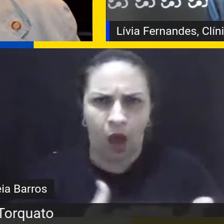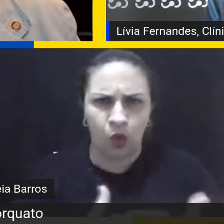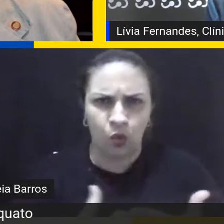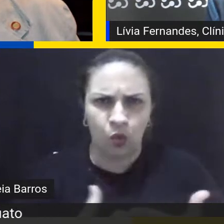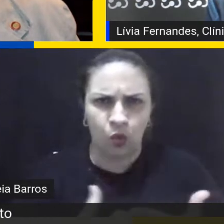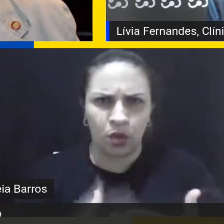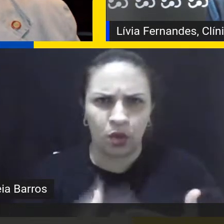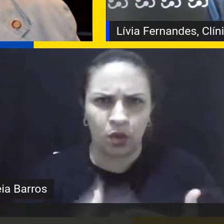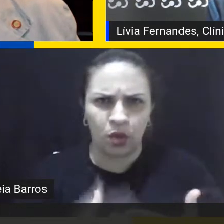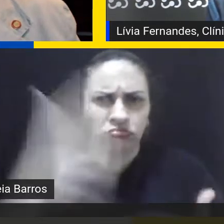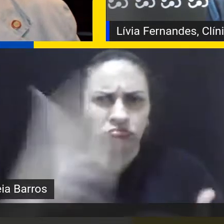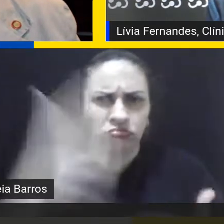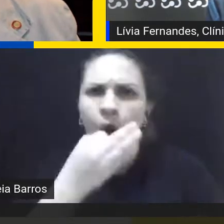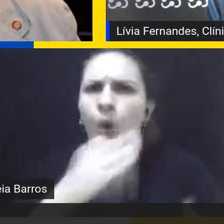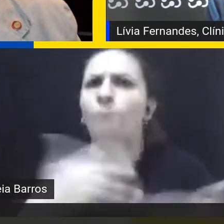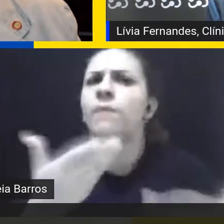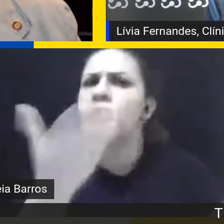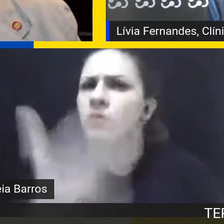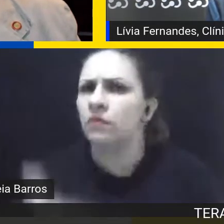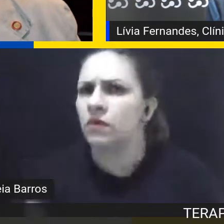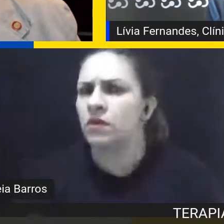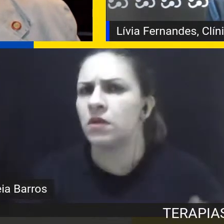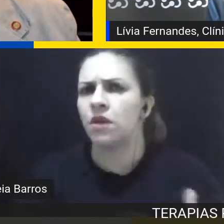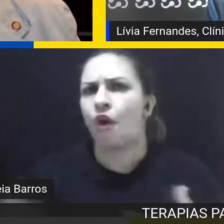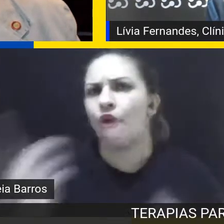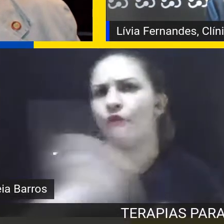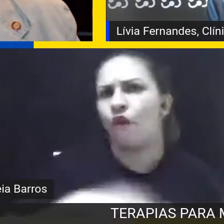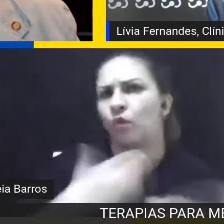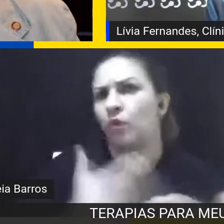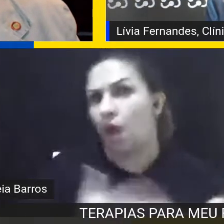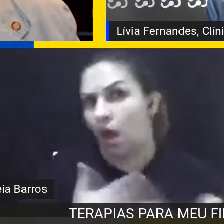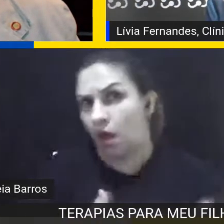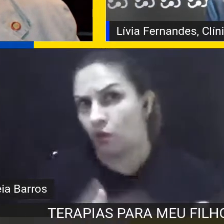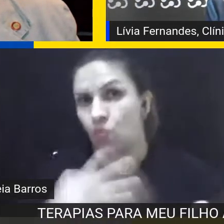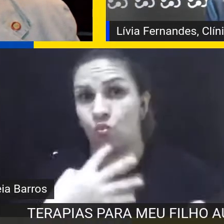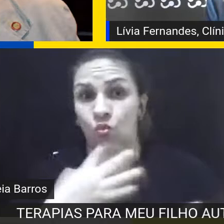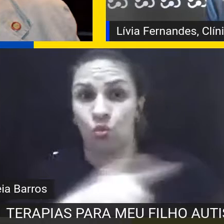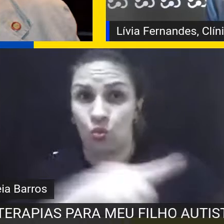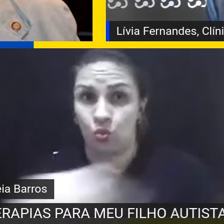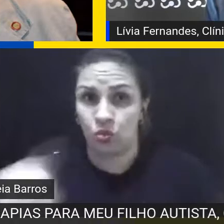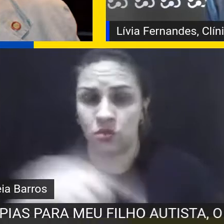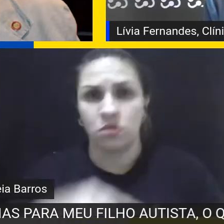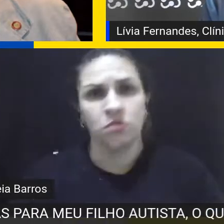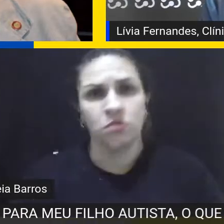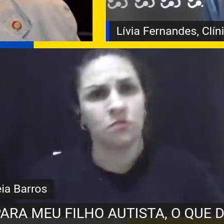opinião da clínica, até conhecendo os pacientes de vocês?